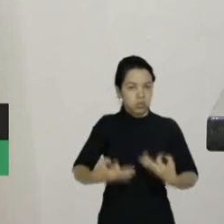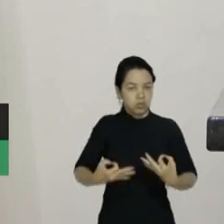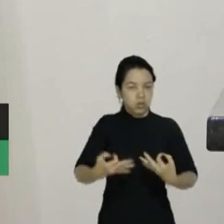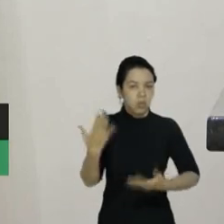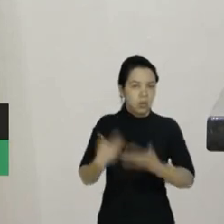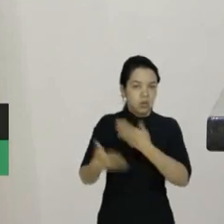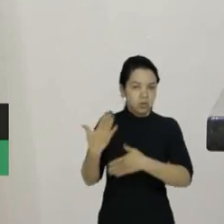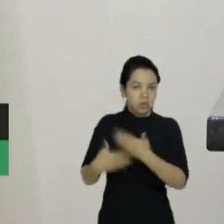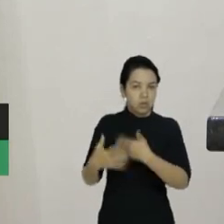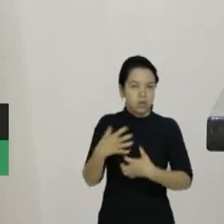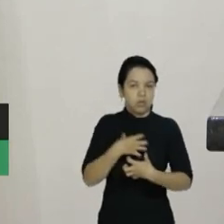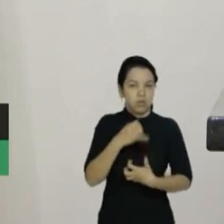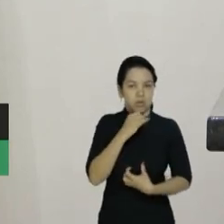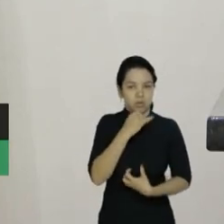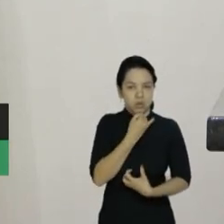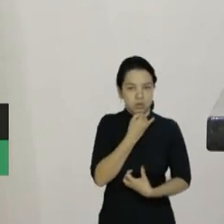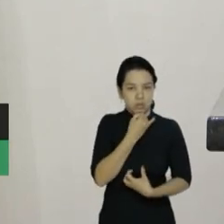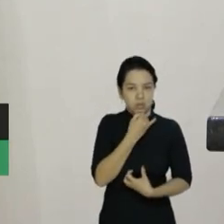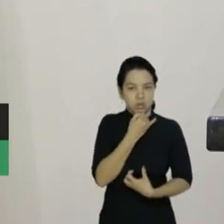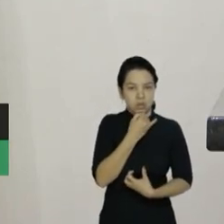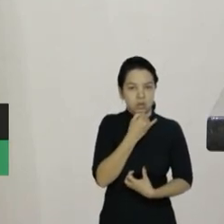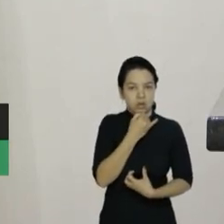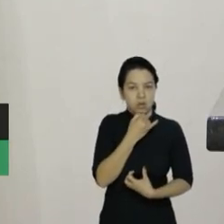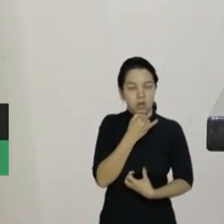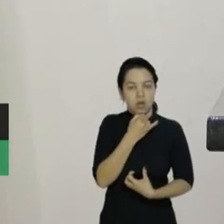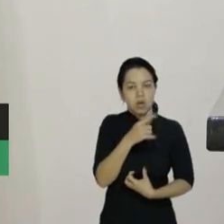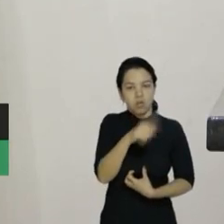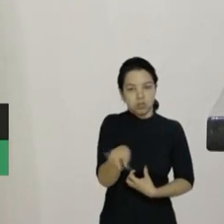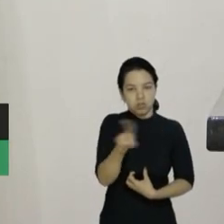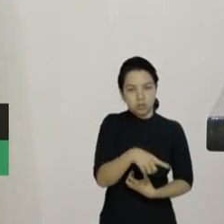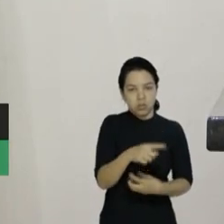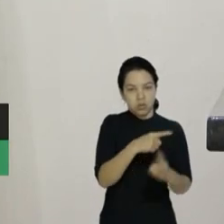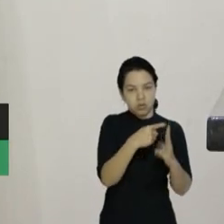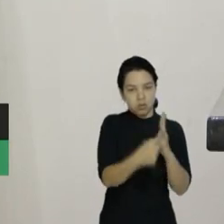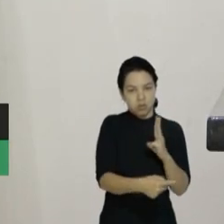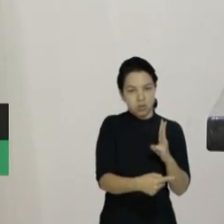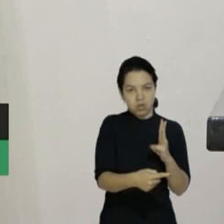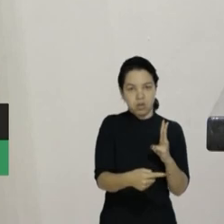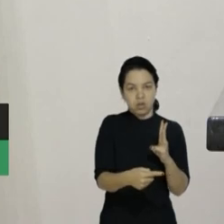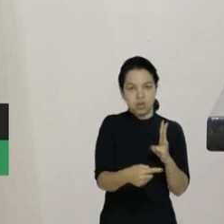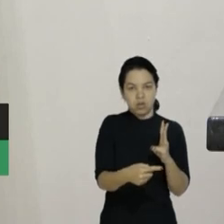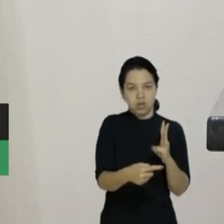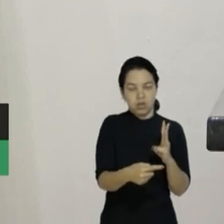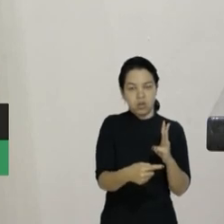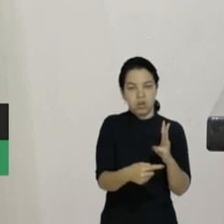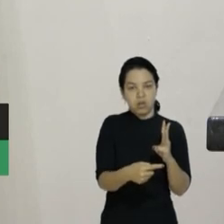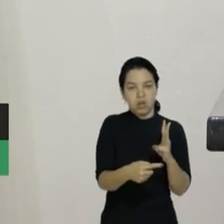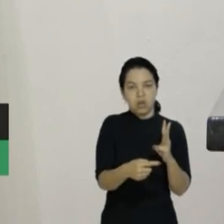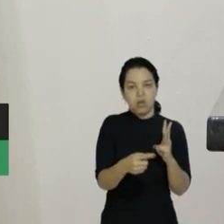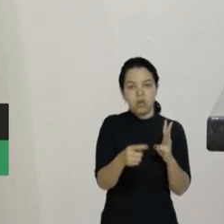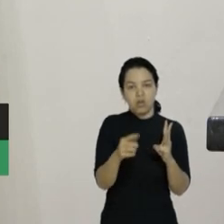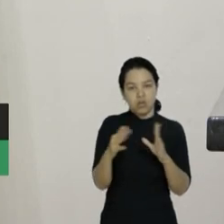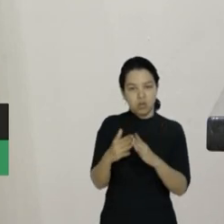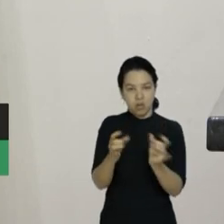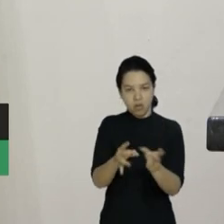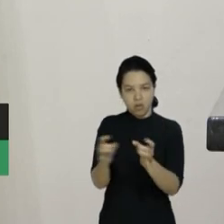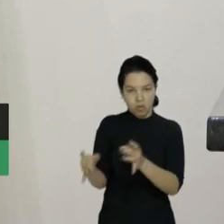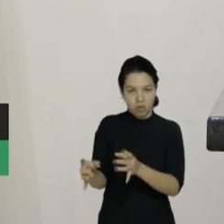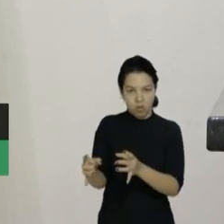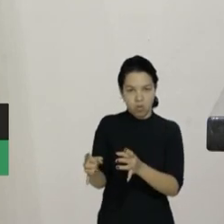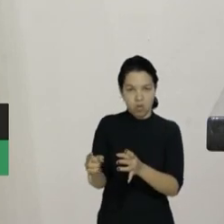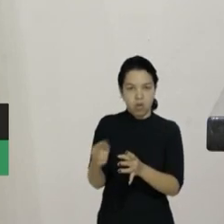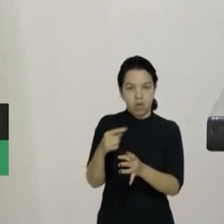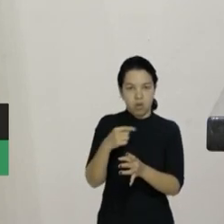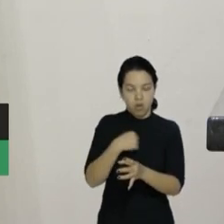infelicidade de caçar 3 corretores no meu mandato. Me doeu muito aquilo, porque lesaram